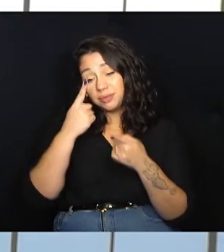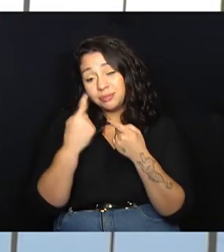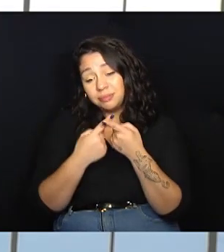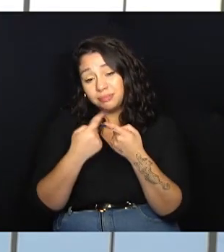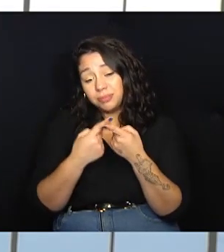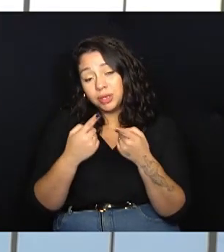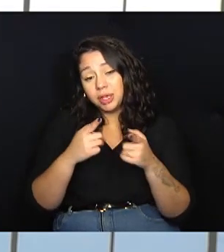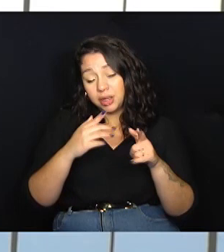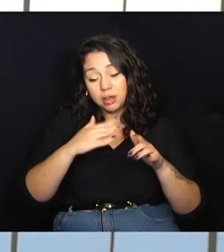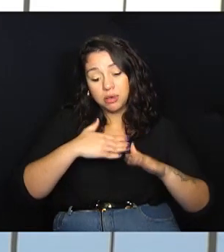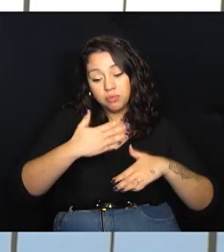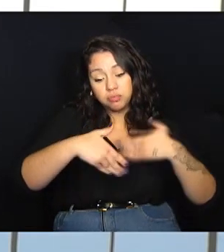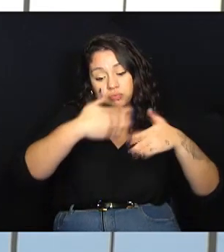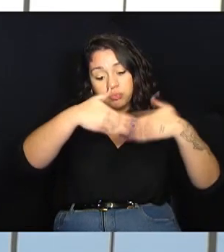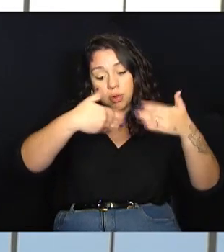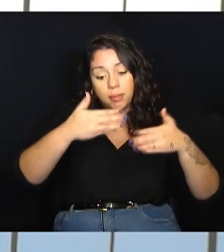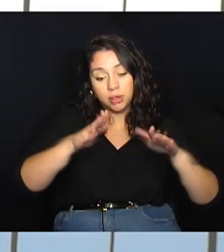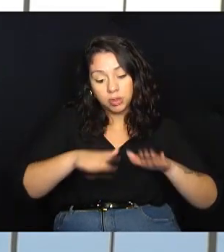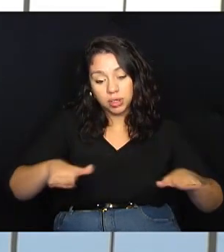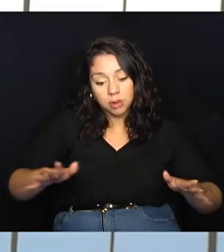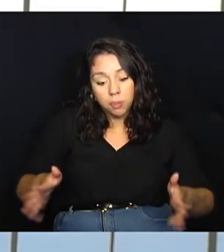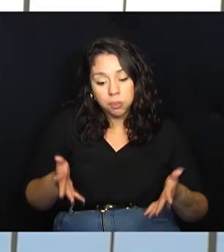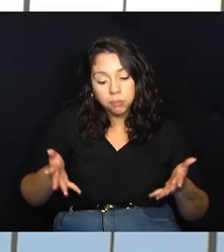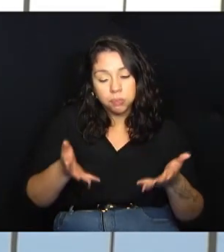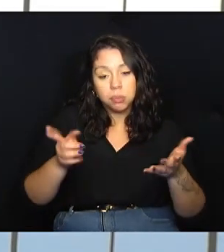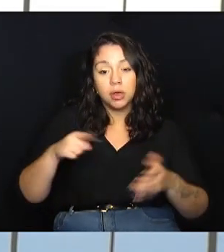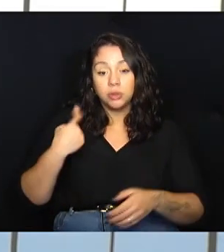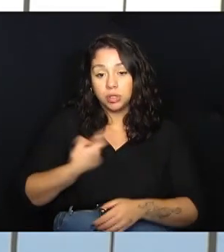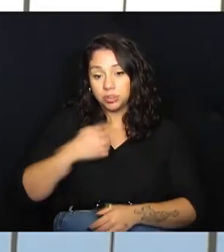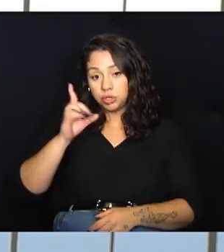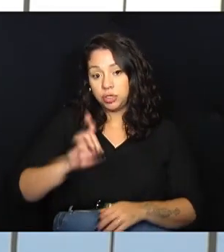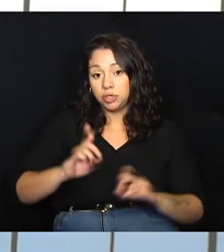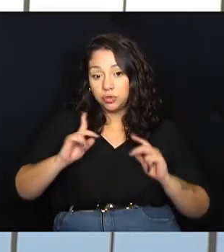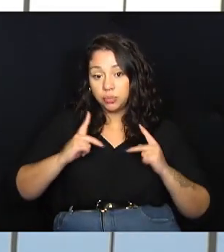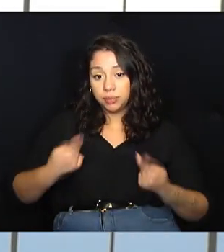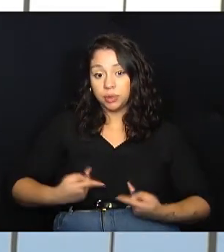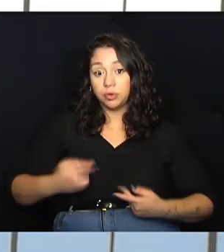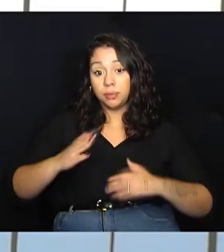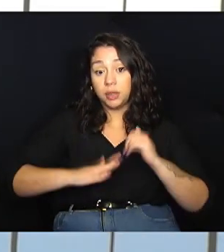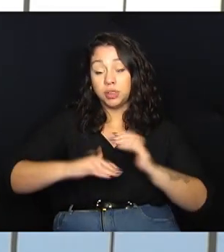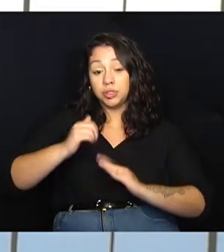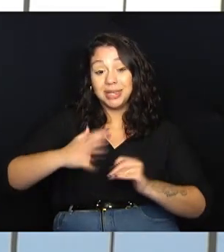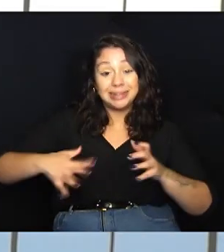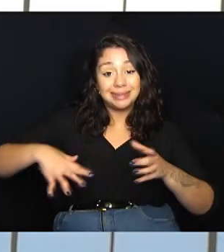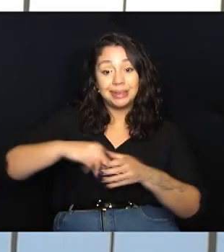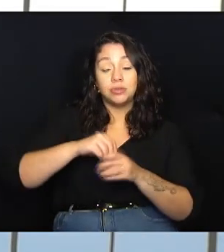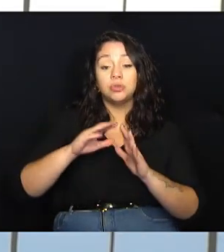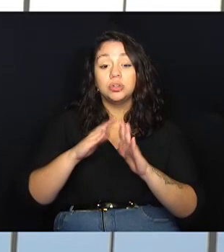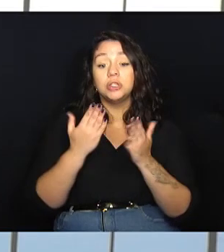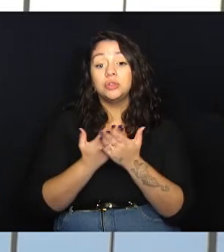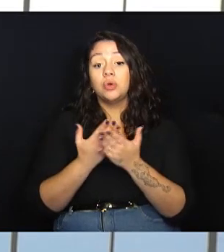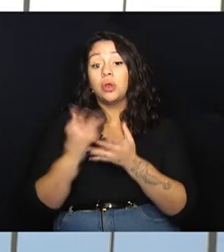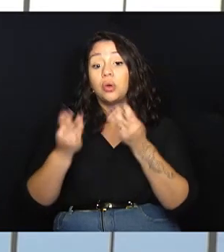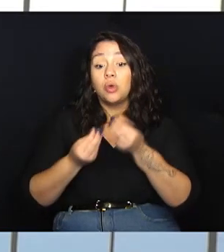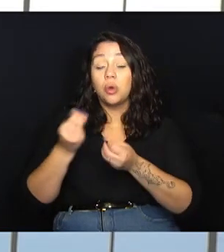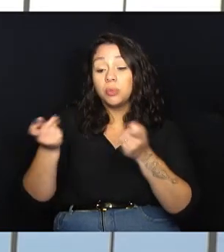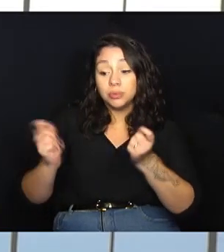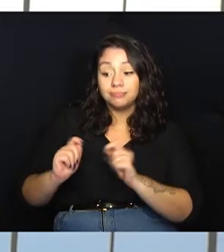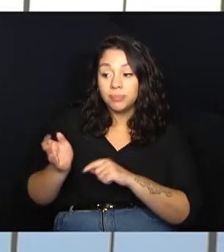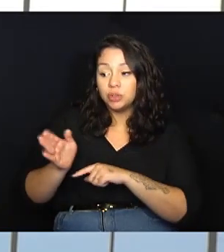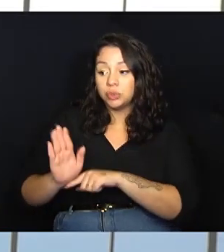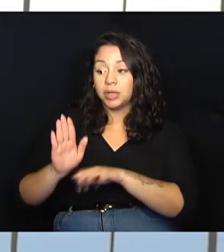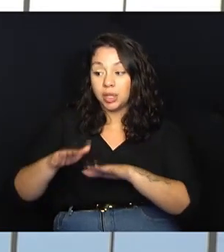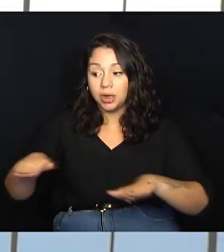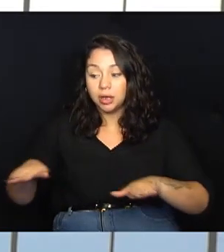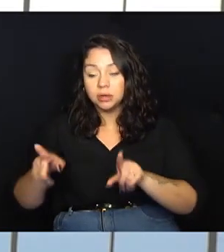a gente acaba, né, direitos humanos atuando dentro da escola, né? O que a escola tem feito, como que ela também pode ajudar as famílias, como que ela pode ajudar a criança, como